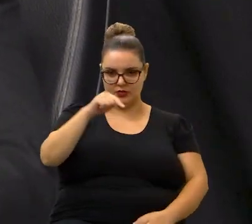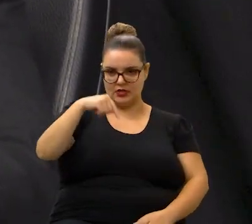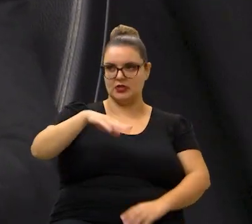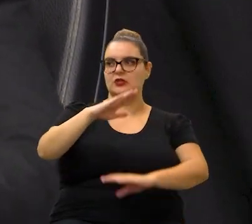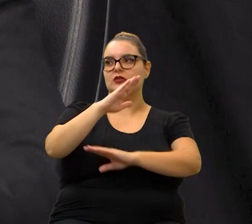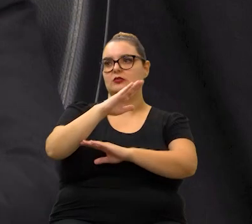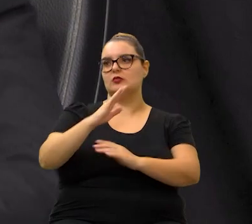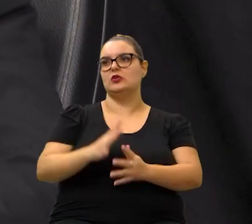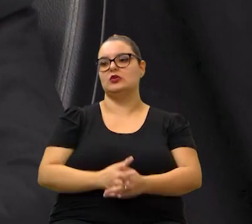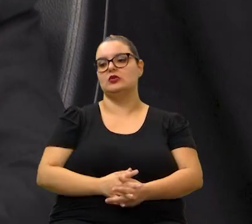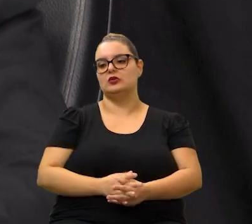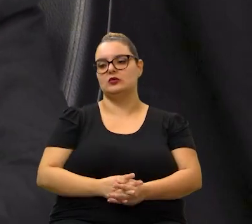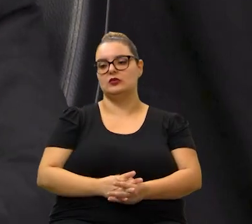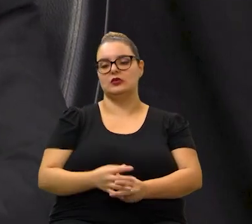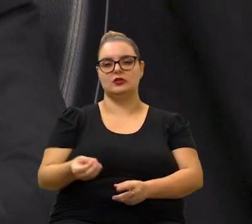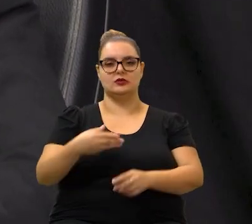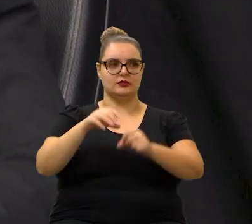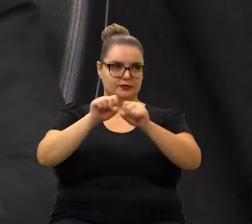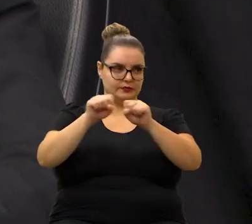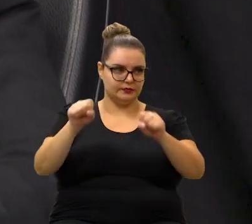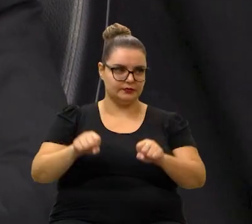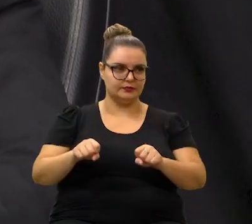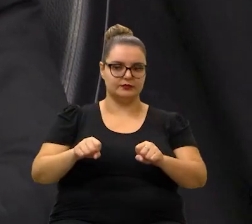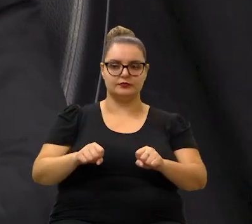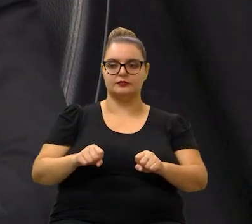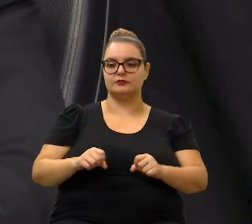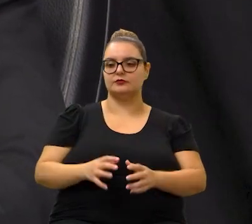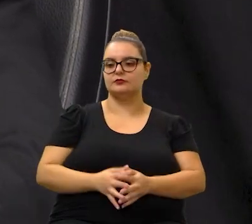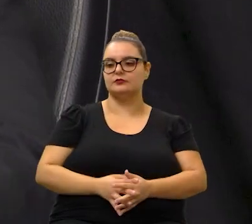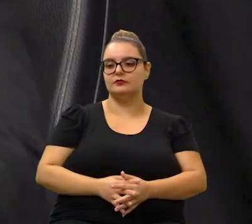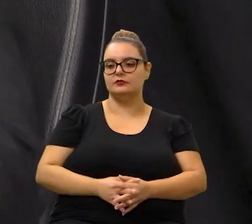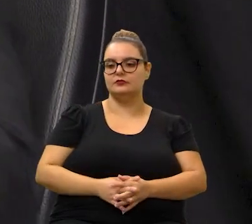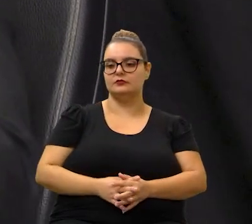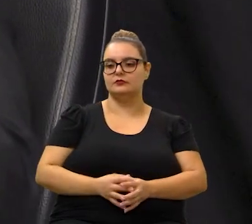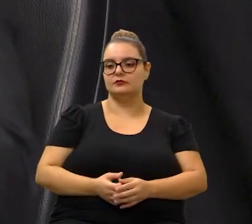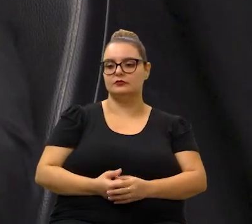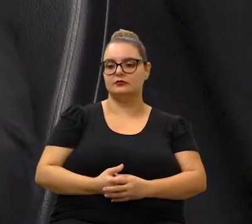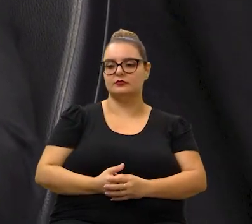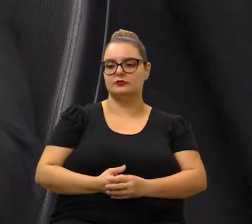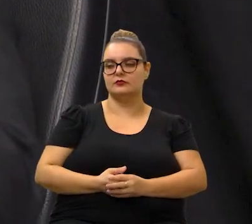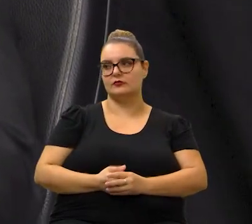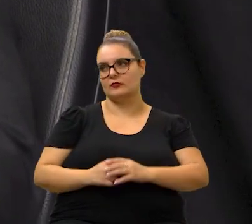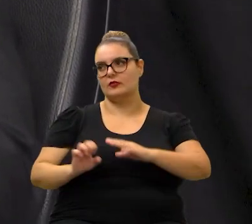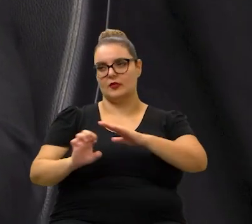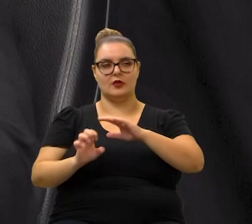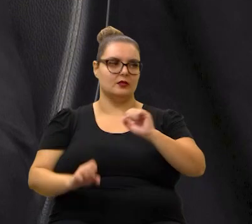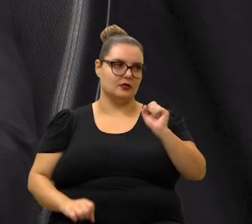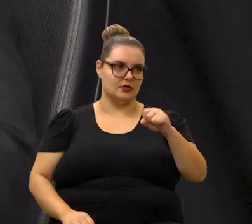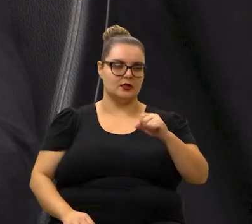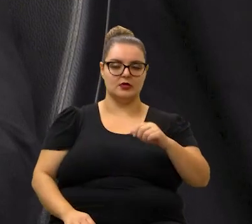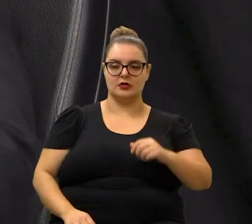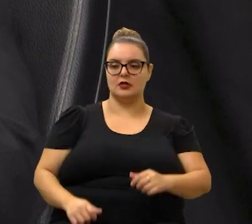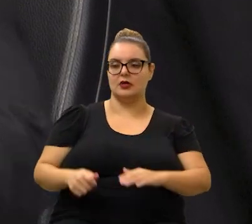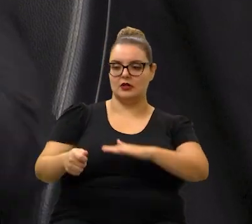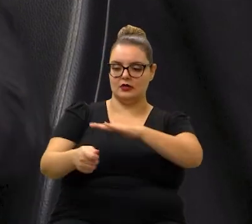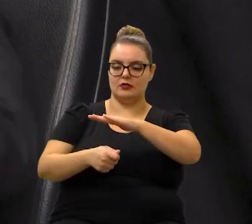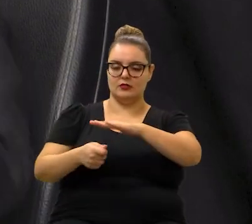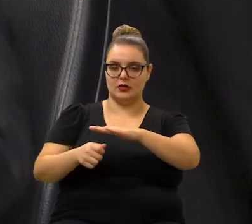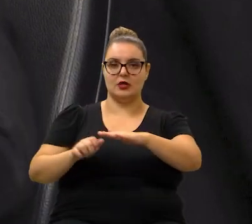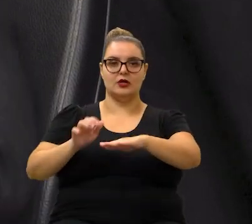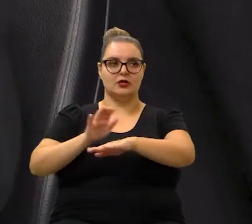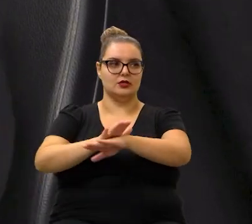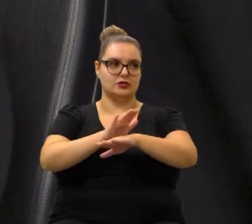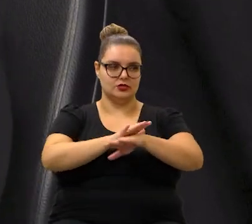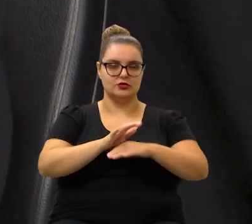Câmara que é esse novo sistema só empresa né sim que auxilia essa autarquia né que auxilia